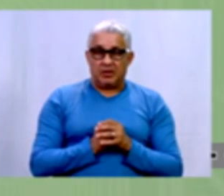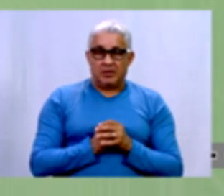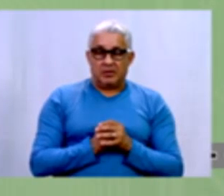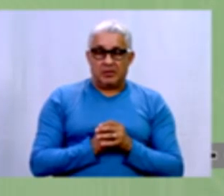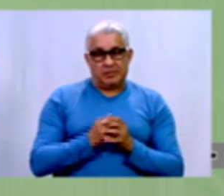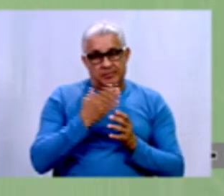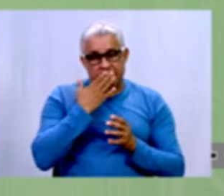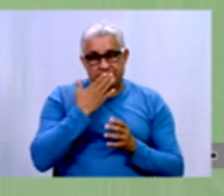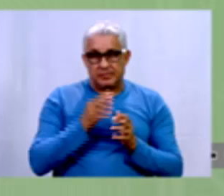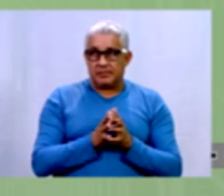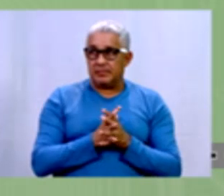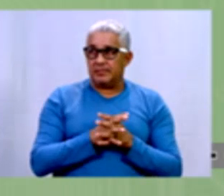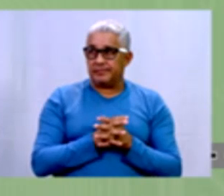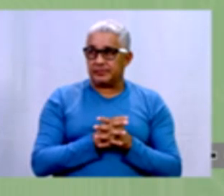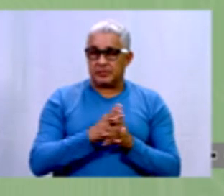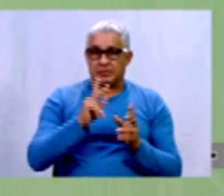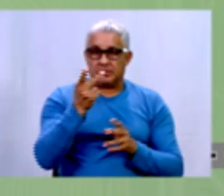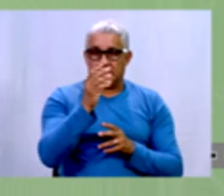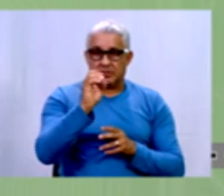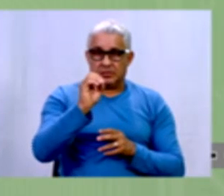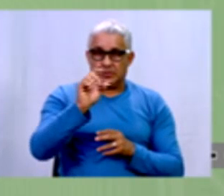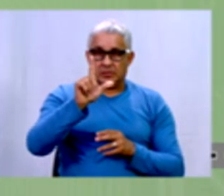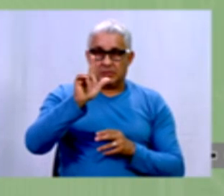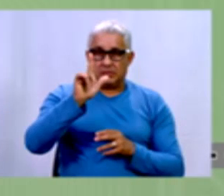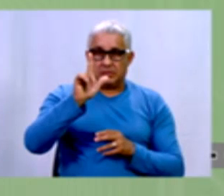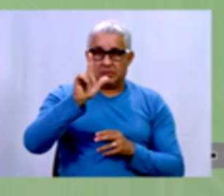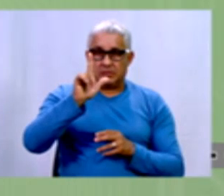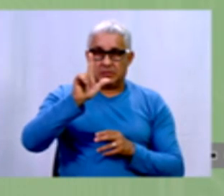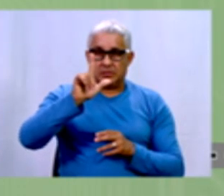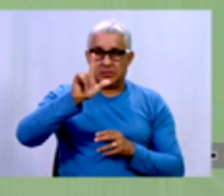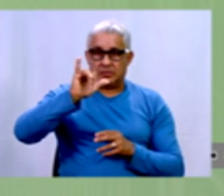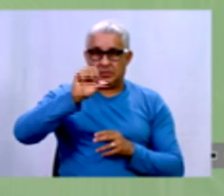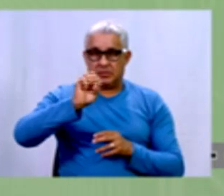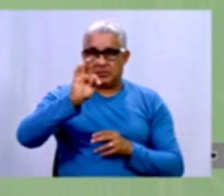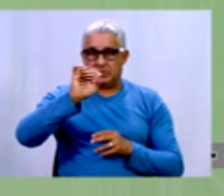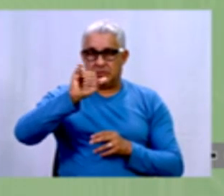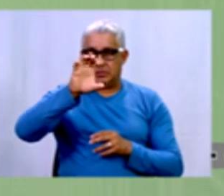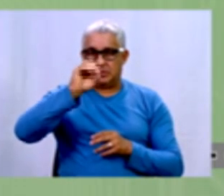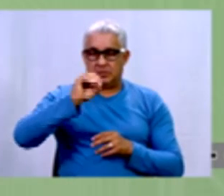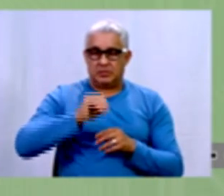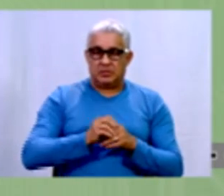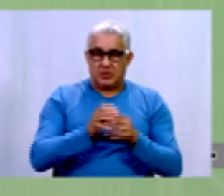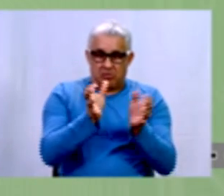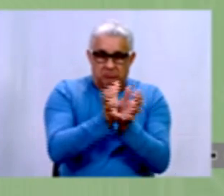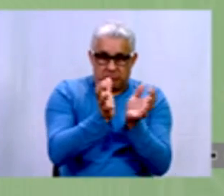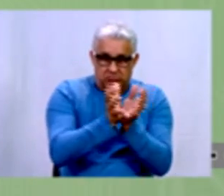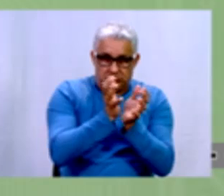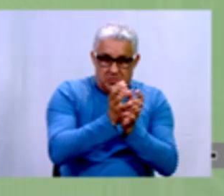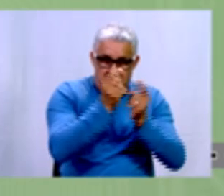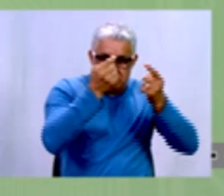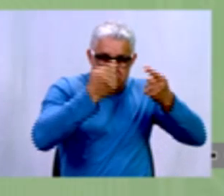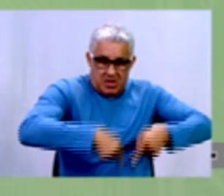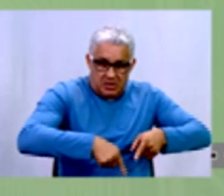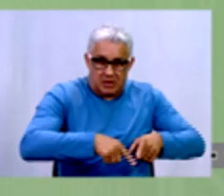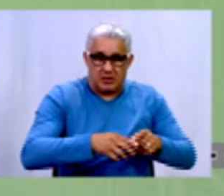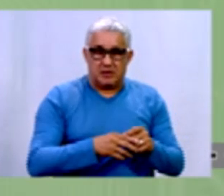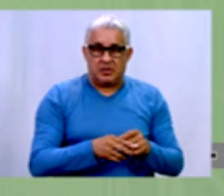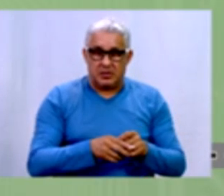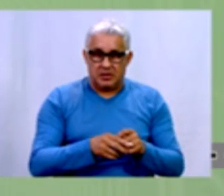holístico em que a equipe busca, como em um jogo de futebol, de